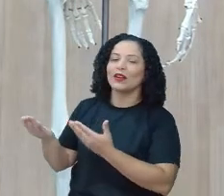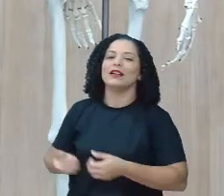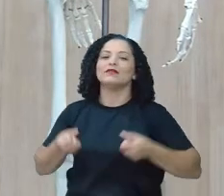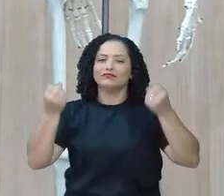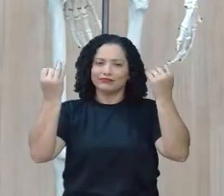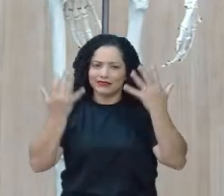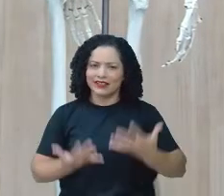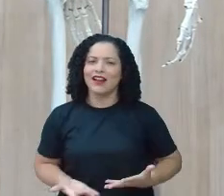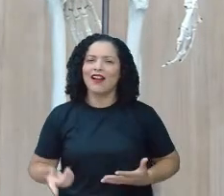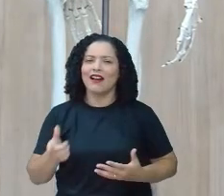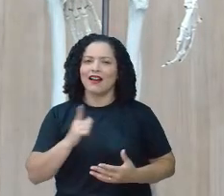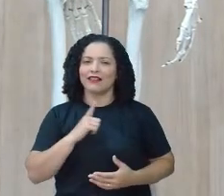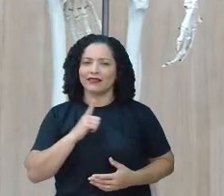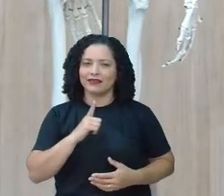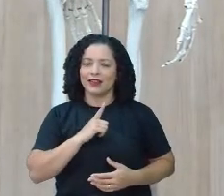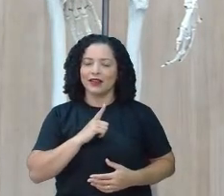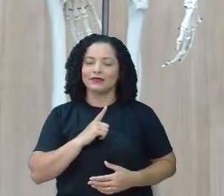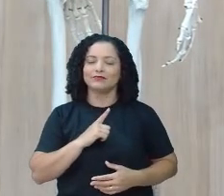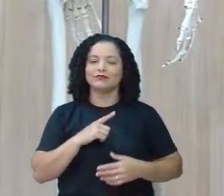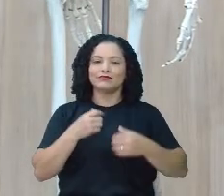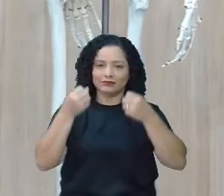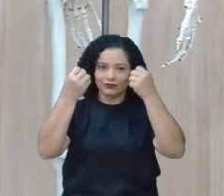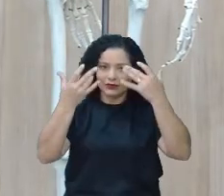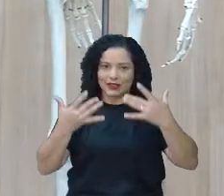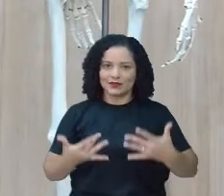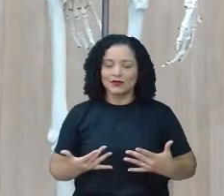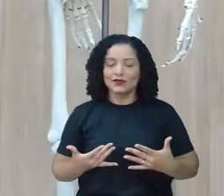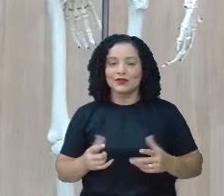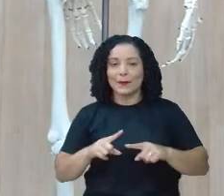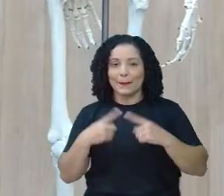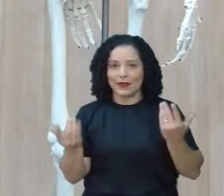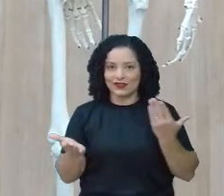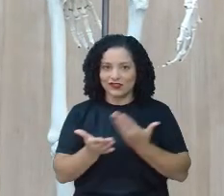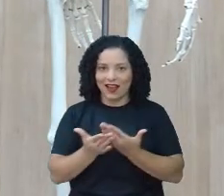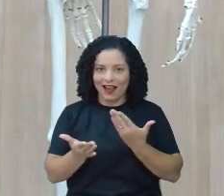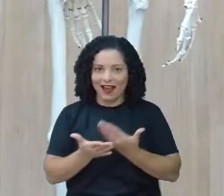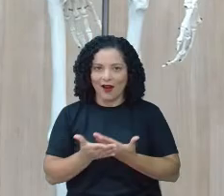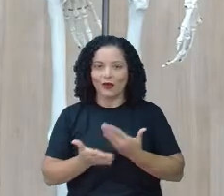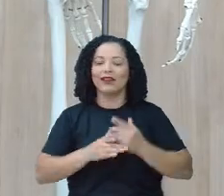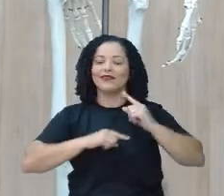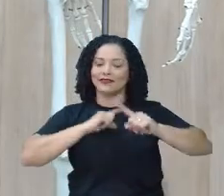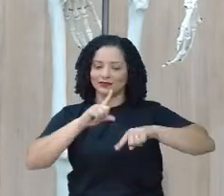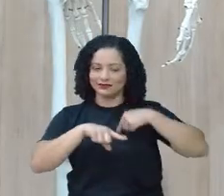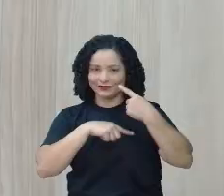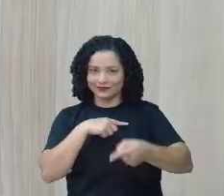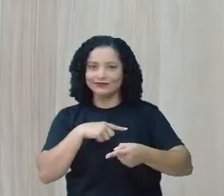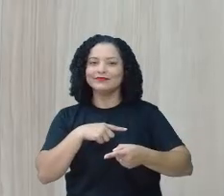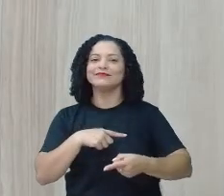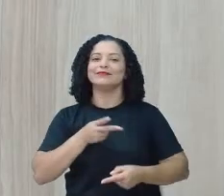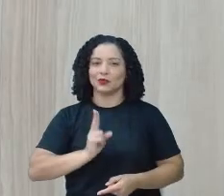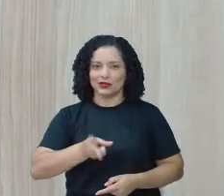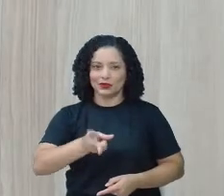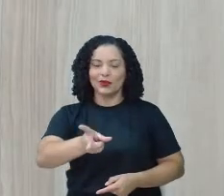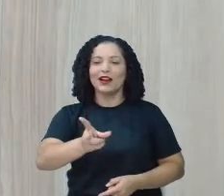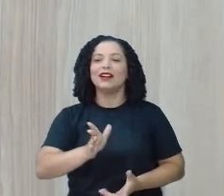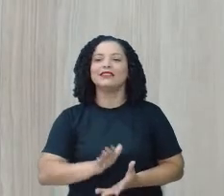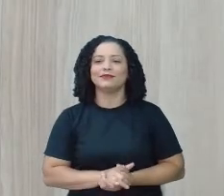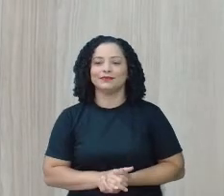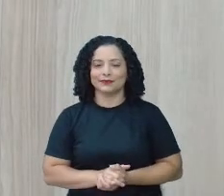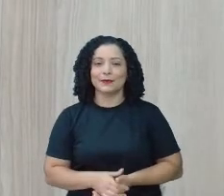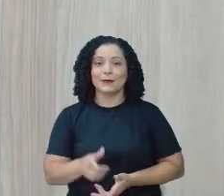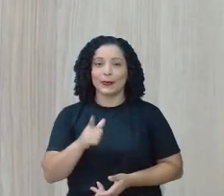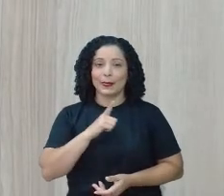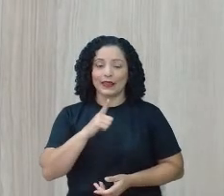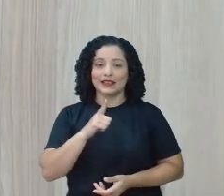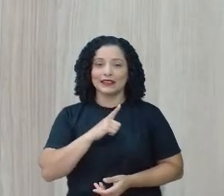já vai trazer algumas considerações finais, mas essa aula a gente quer dizer que continua. Gente, essa aula continua. Nós temos